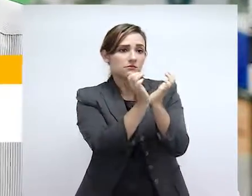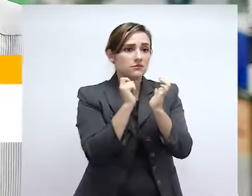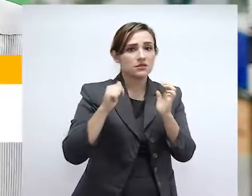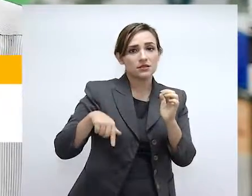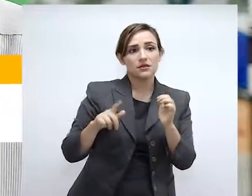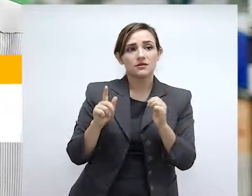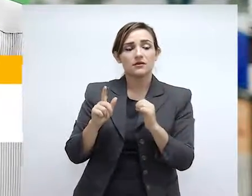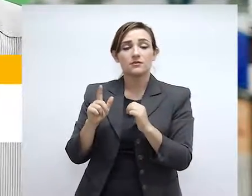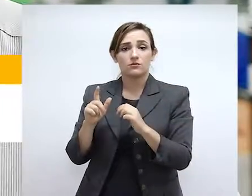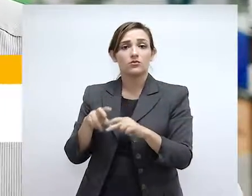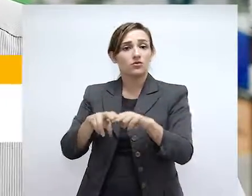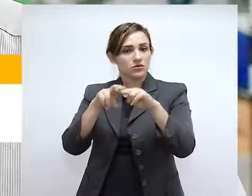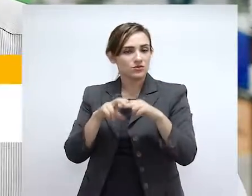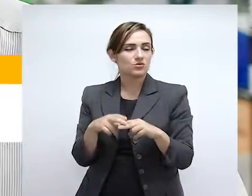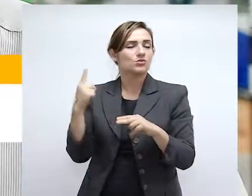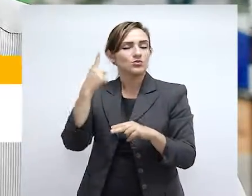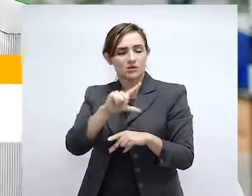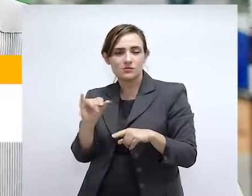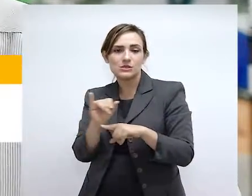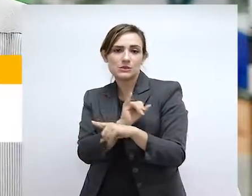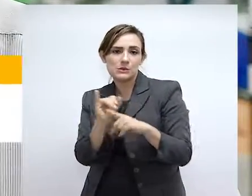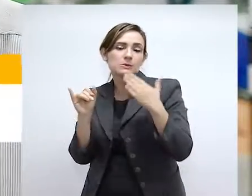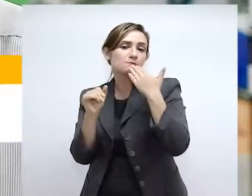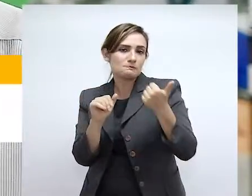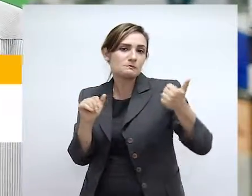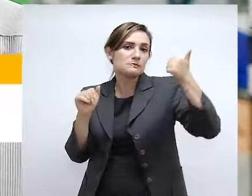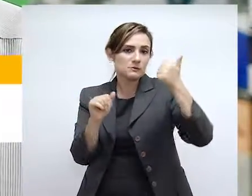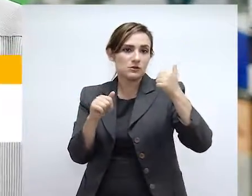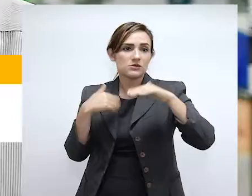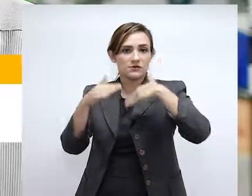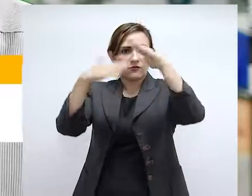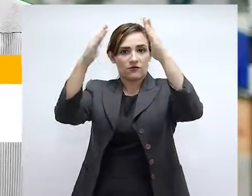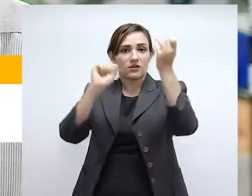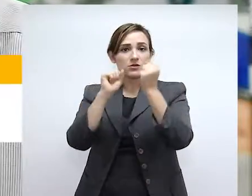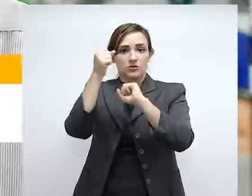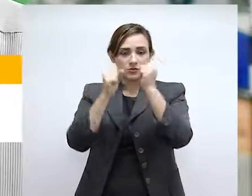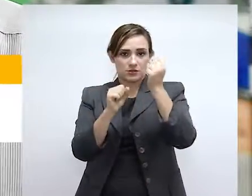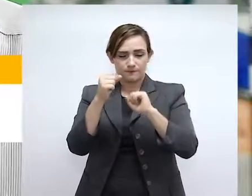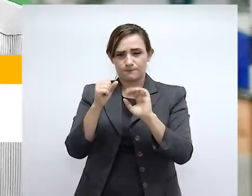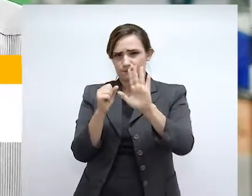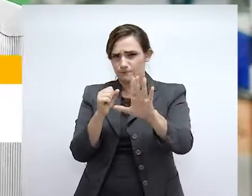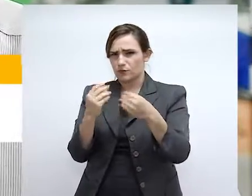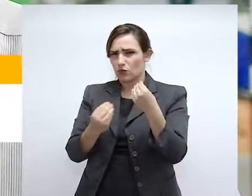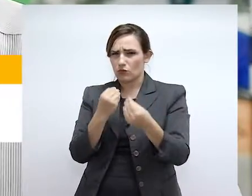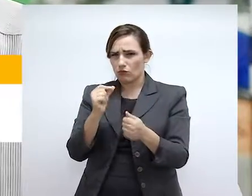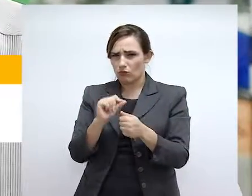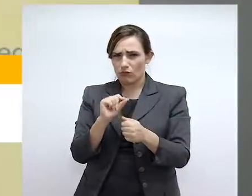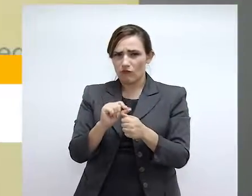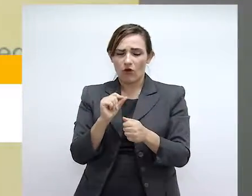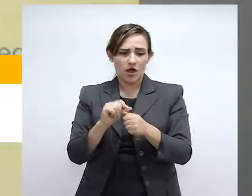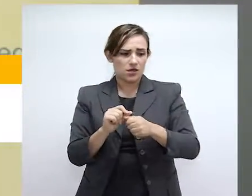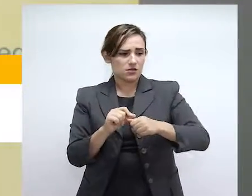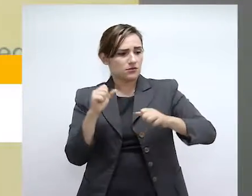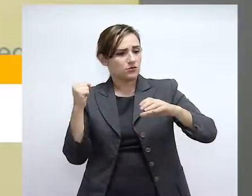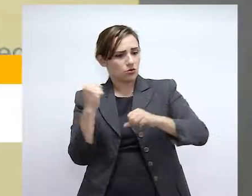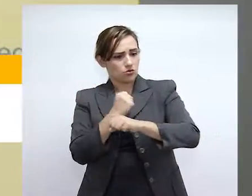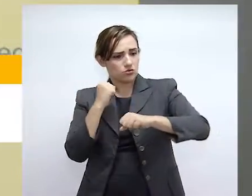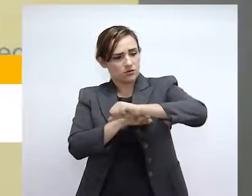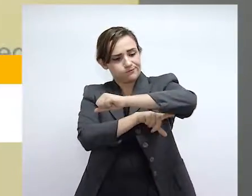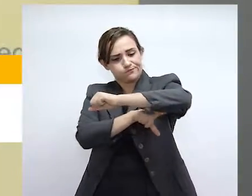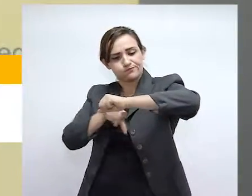grande projeto que é gás natural no Mato Grosso do Sul faz parte da nossa estratégia para o desenvolvimento da indústria. As formas